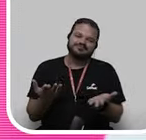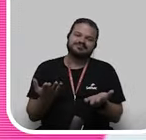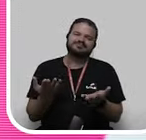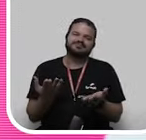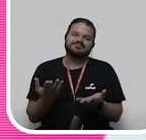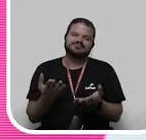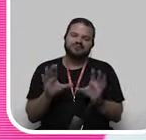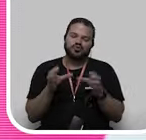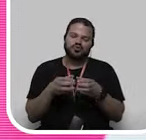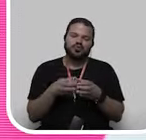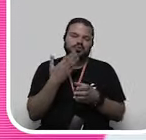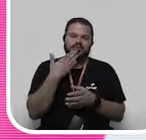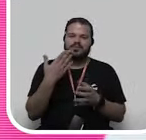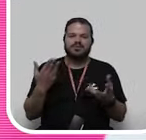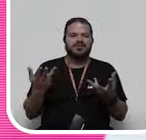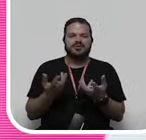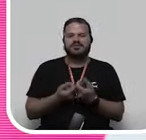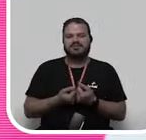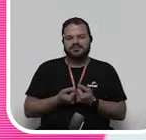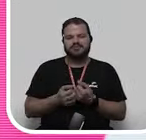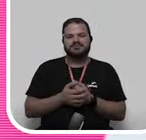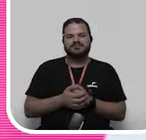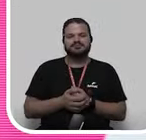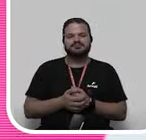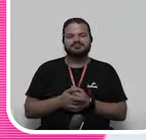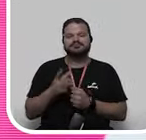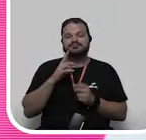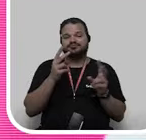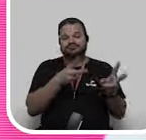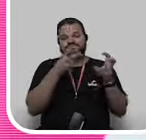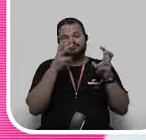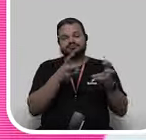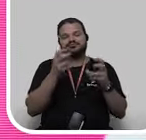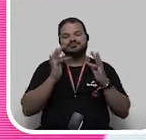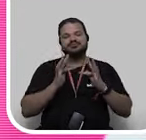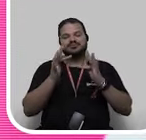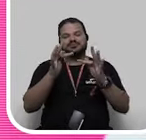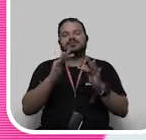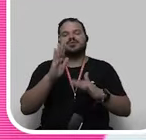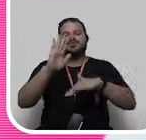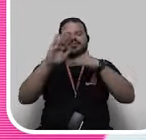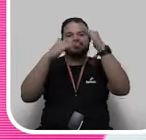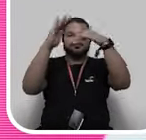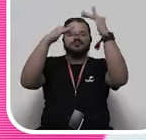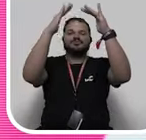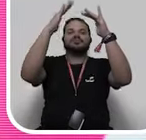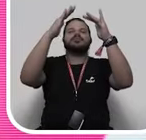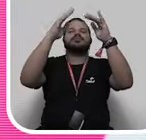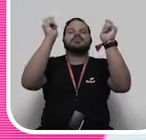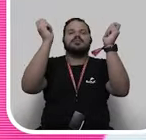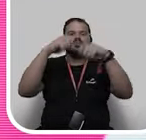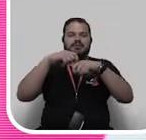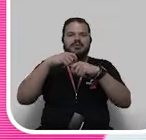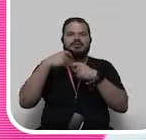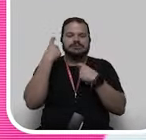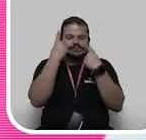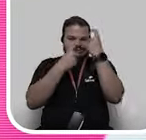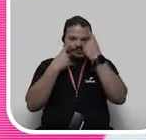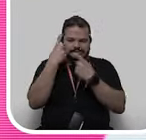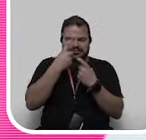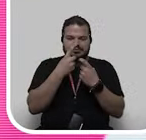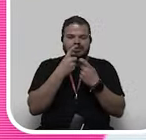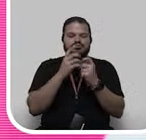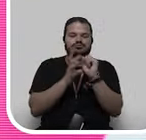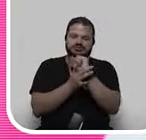gente percebe que cada vez mais que a tecnologia evoluciona, a gente tem que se preocupar mais com cibersegurança.